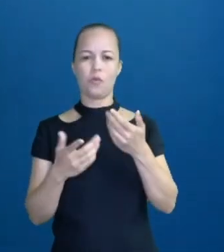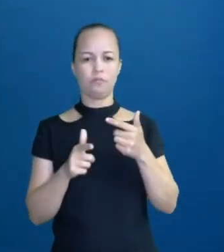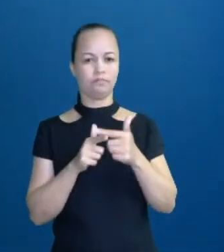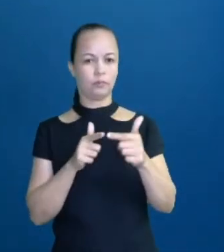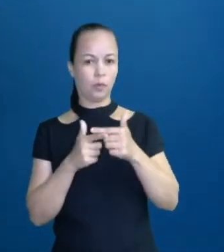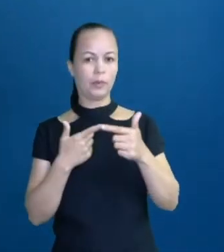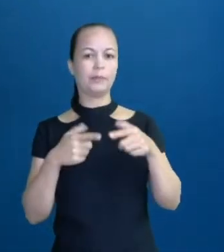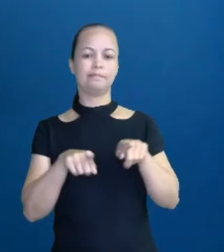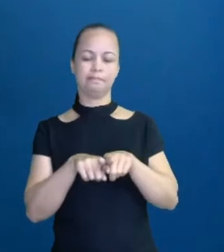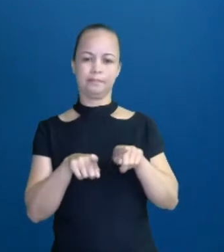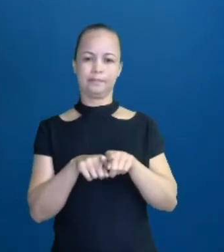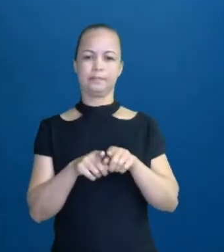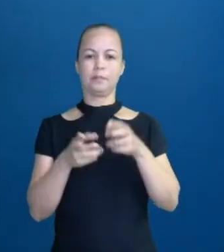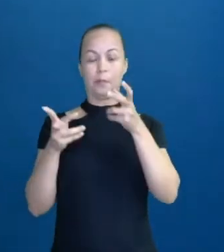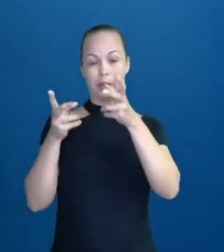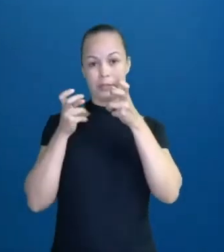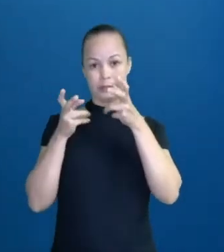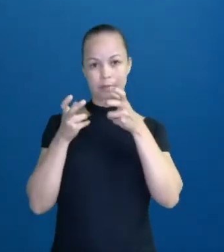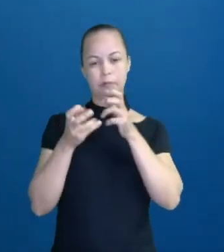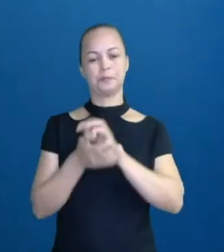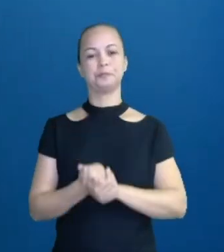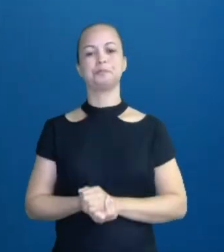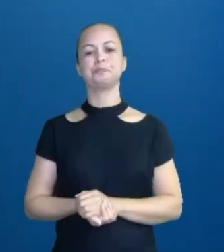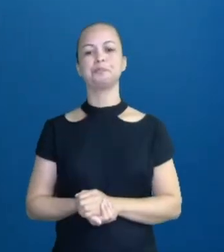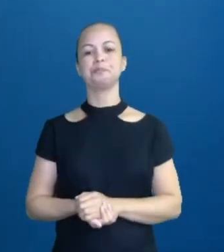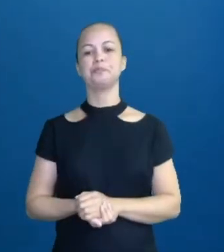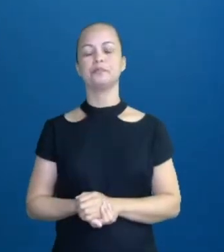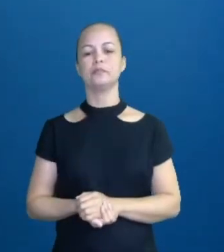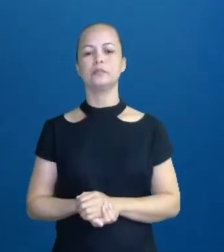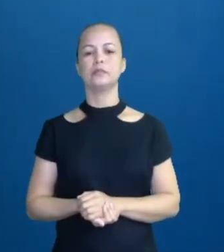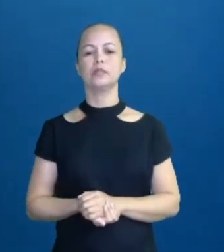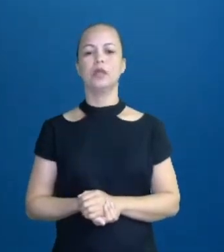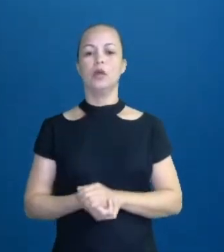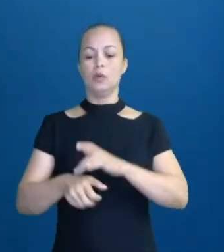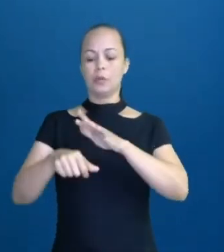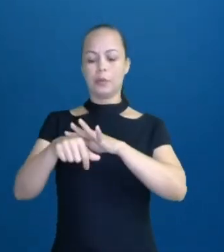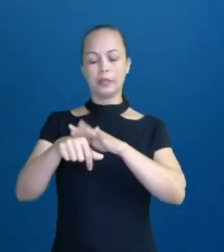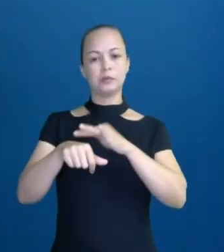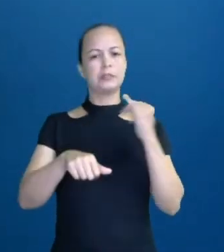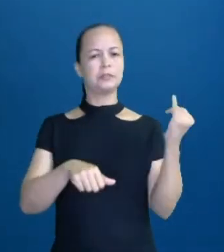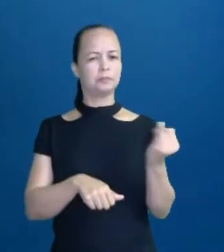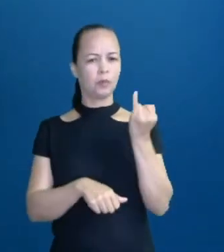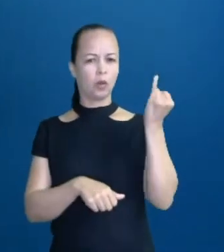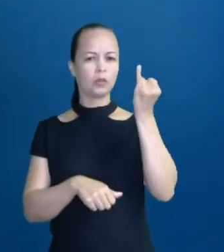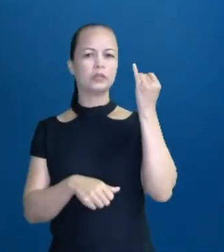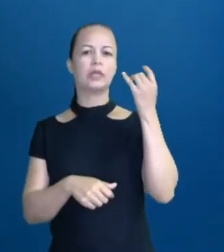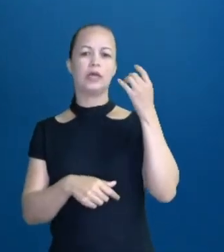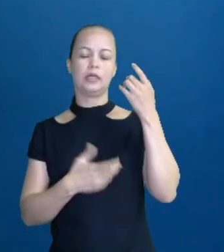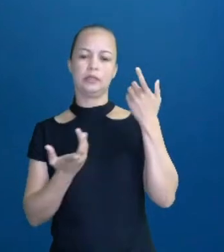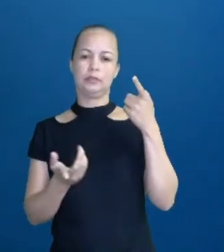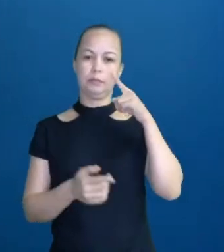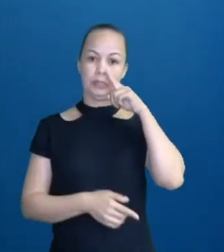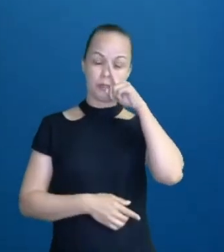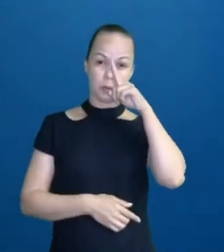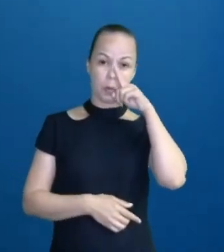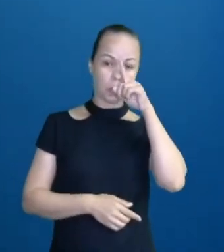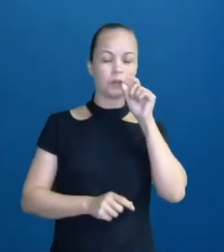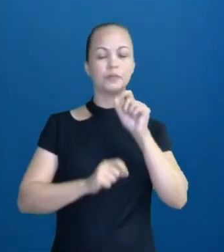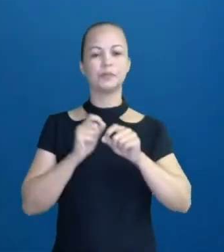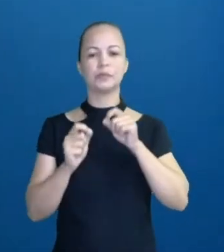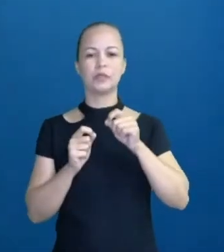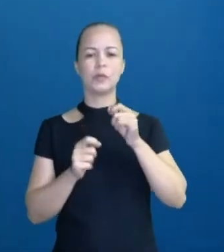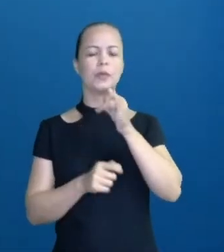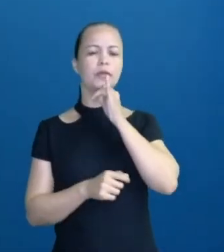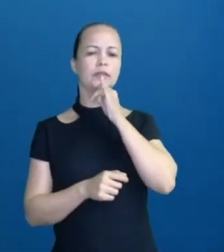percebam isso aí. Uma doença também muito importante, né, e muito séria, muito grave, que eu trouxe aqui para vocês